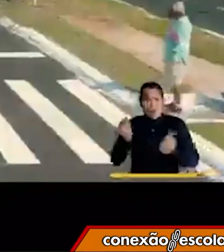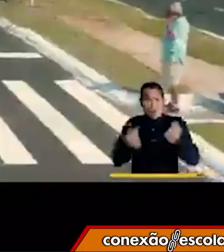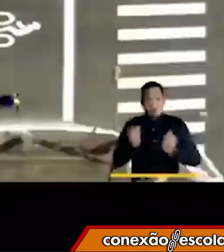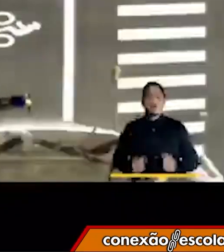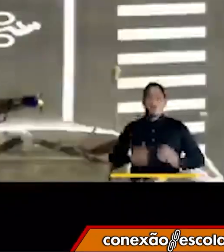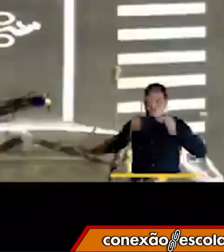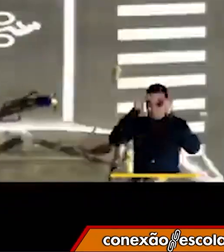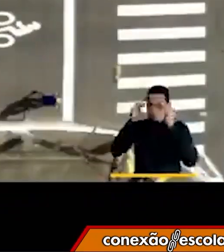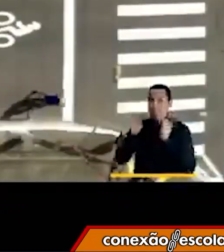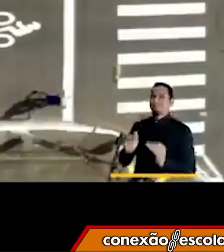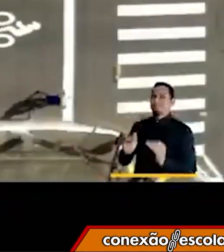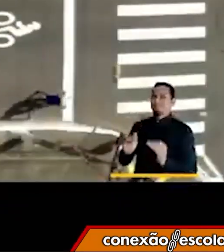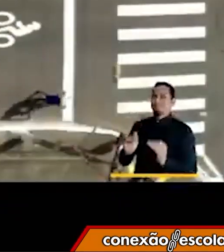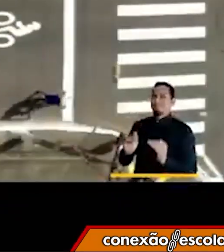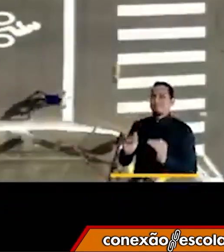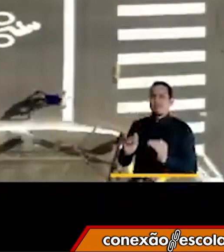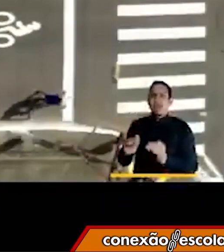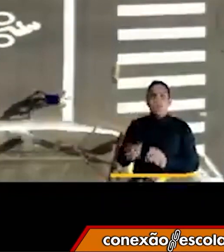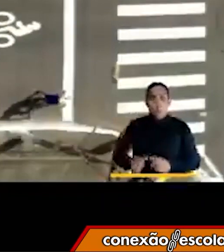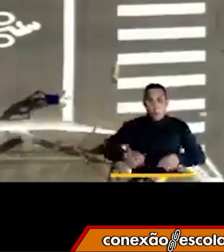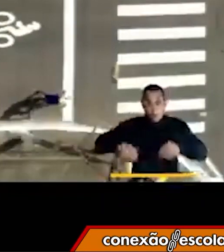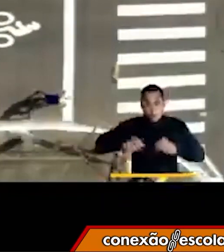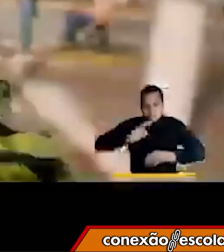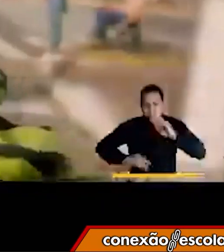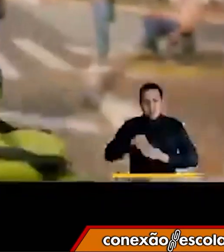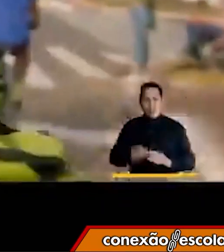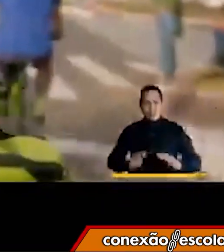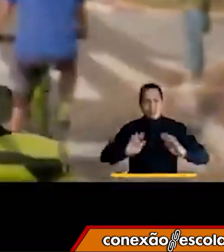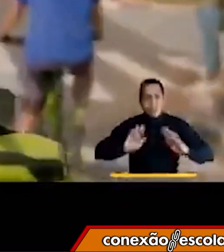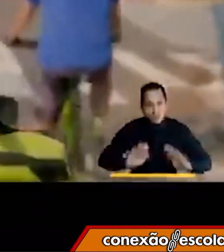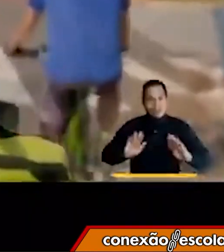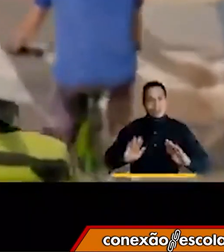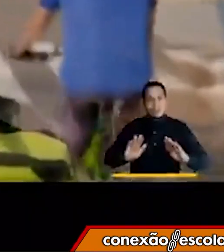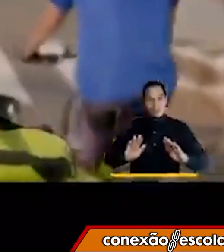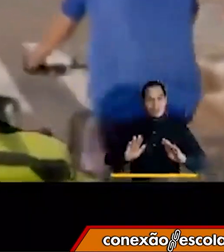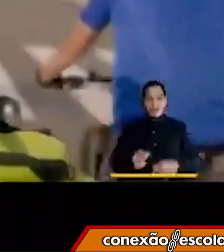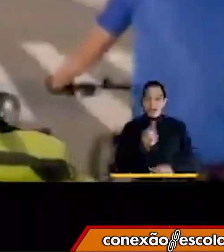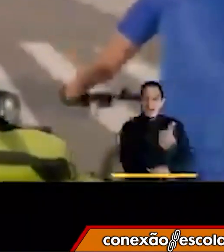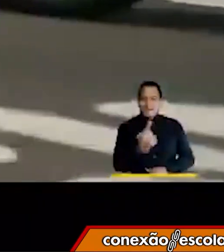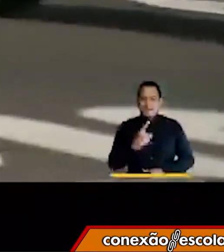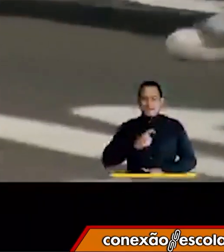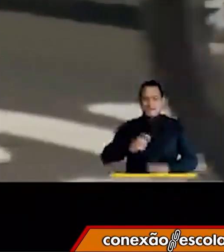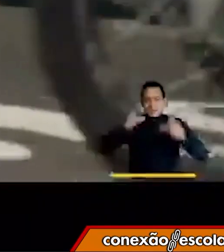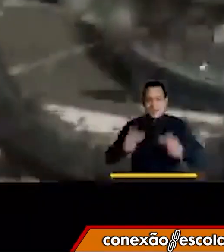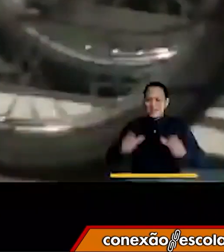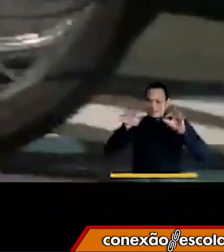o motorista vai parar